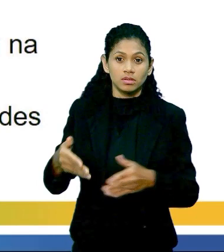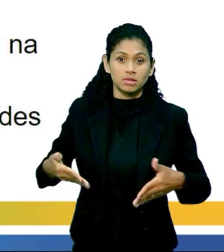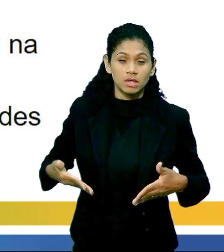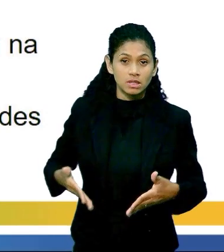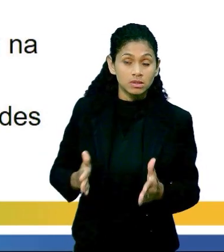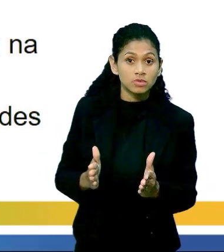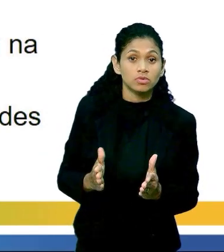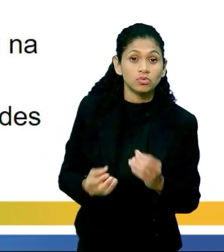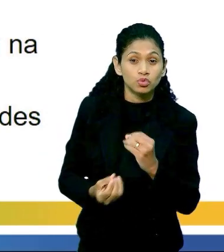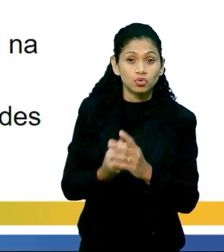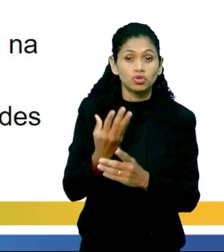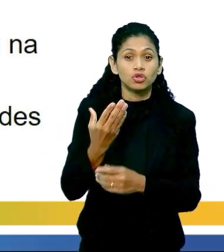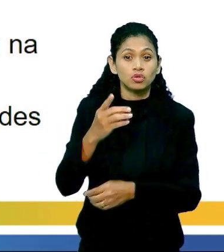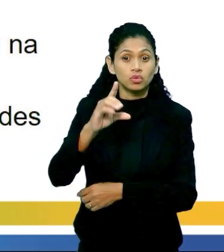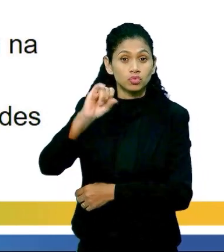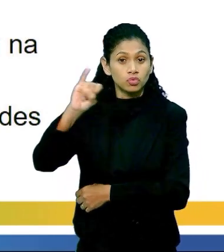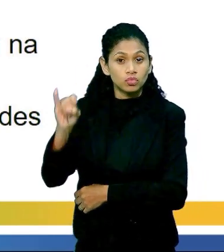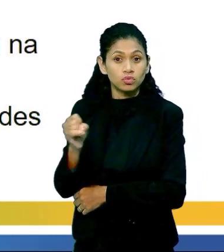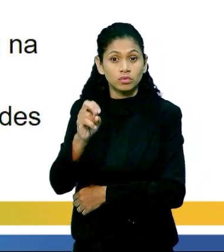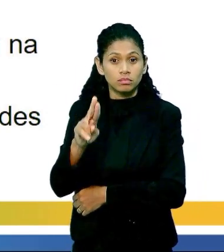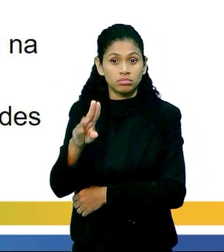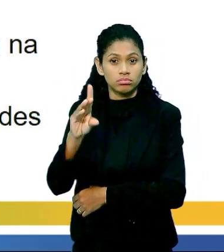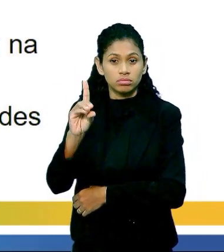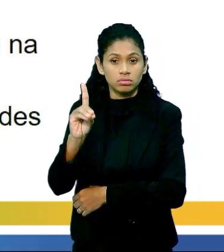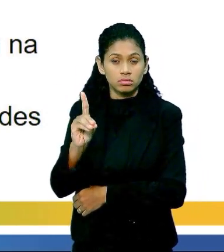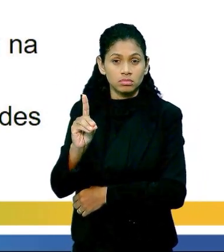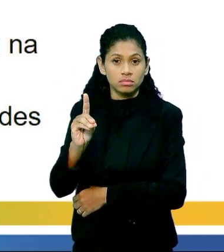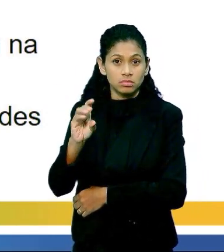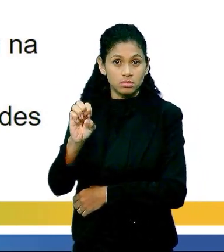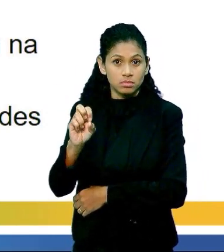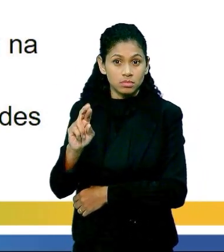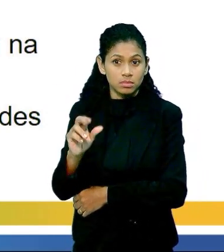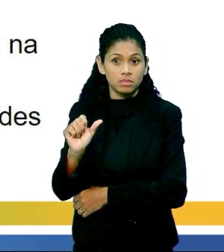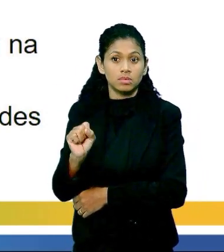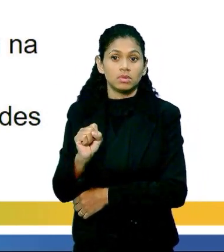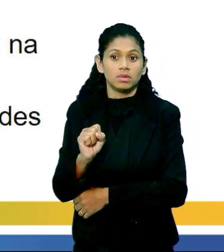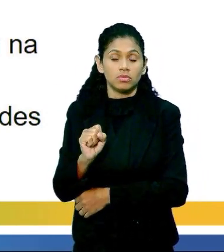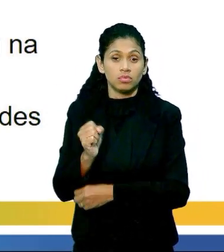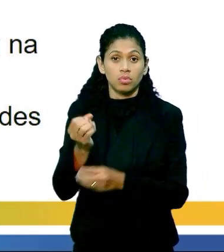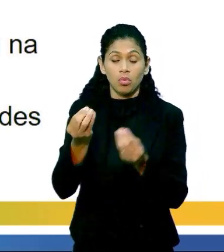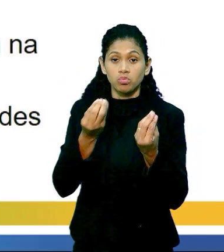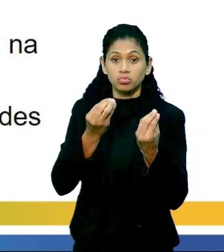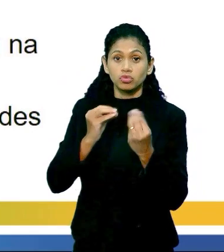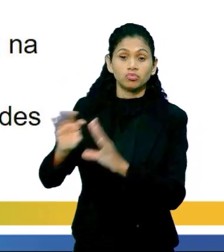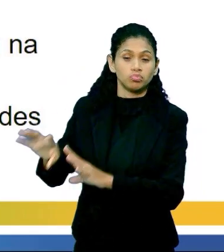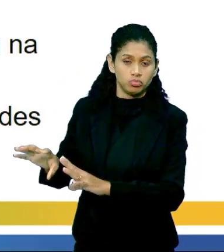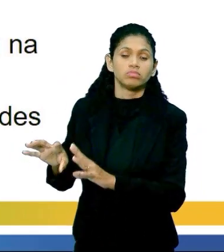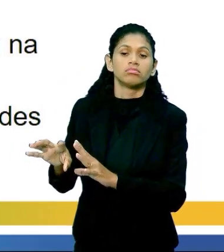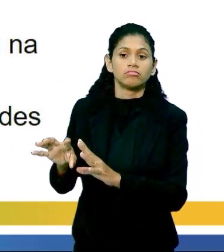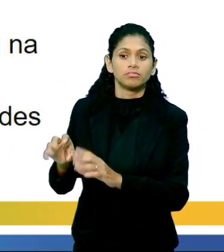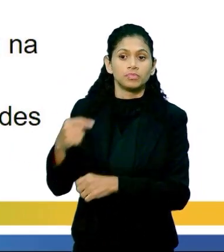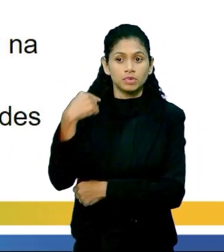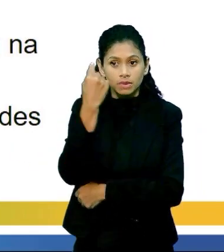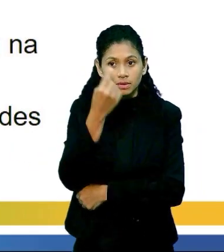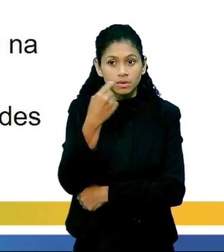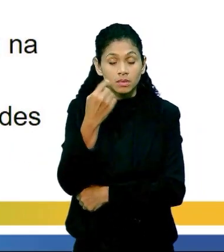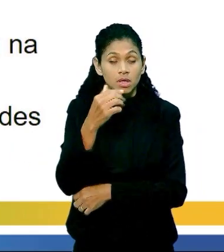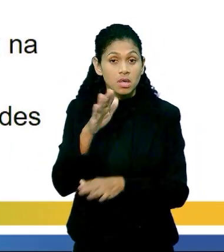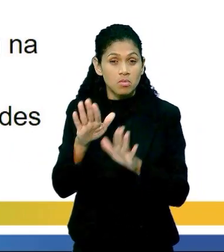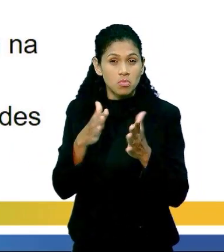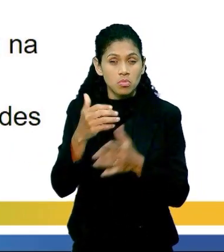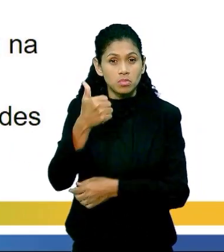1492, perdão. O autor do texto, ao vincular a melancolia à identidade do sefardita, destaca o